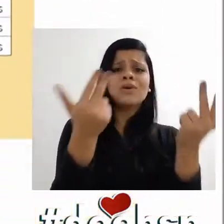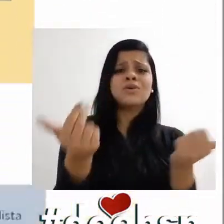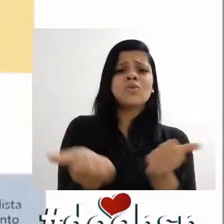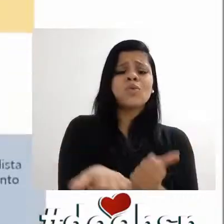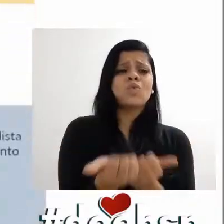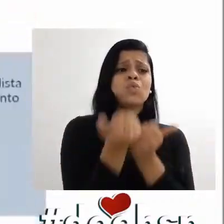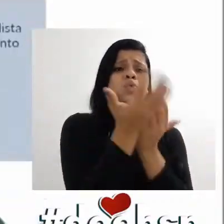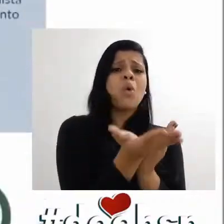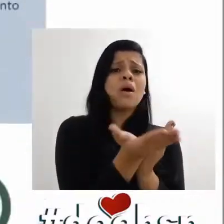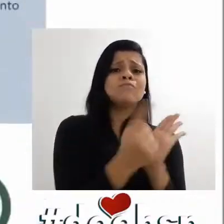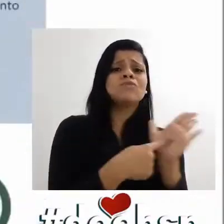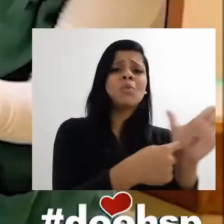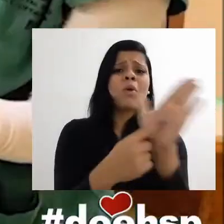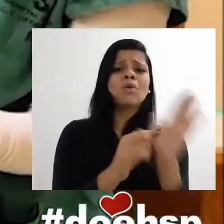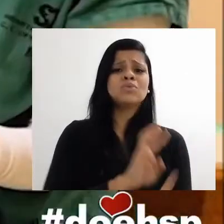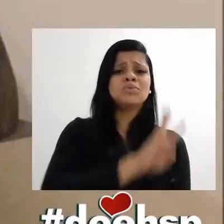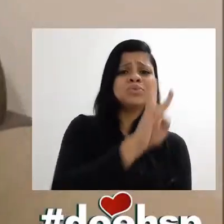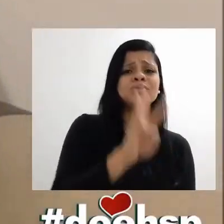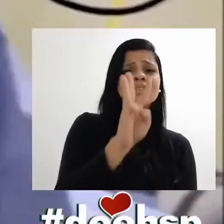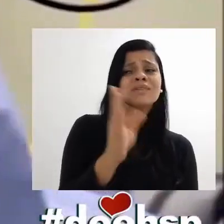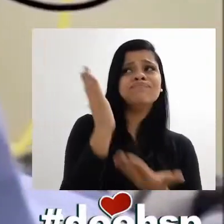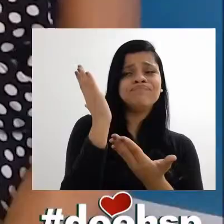maneira transparente em nosso site.